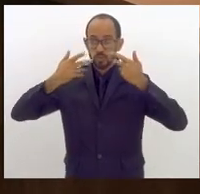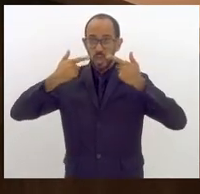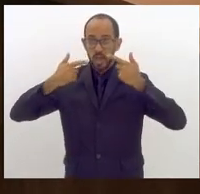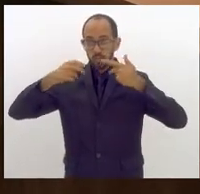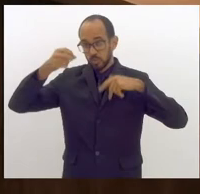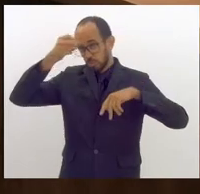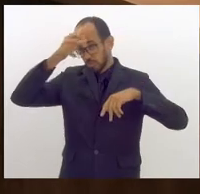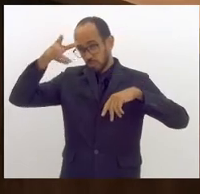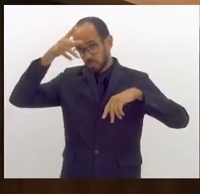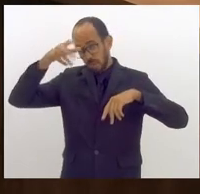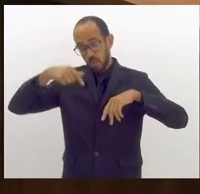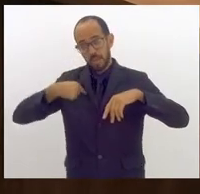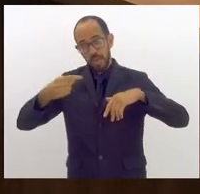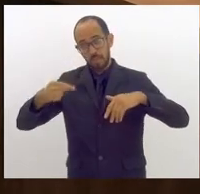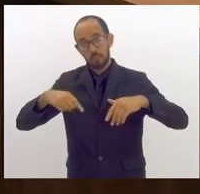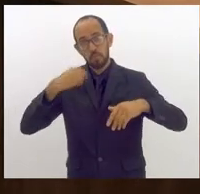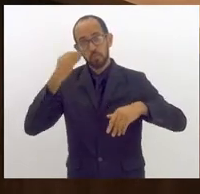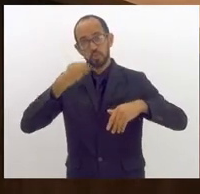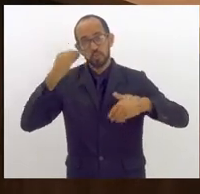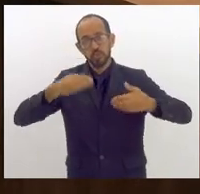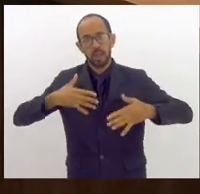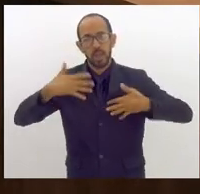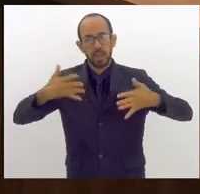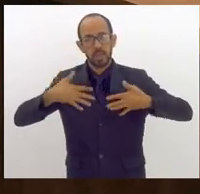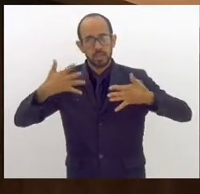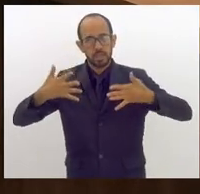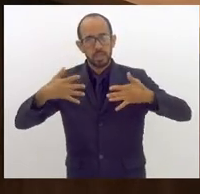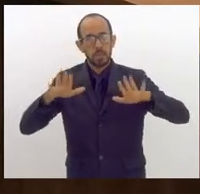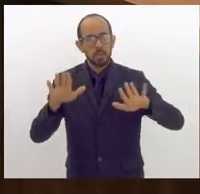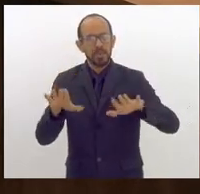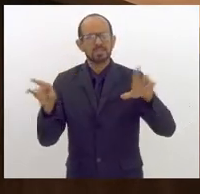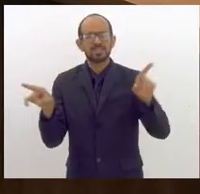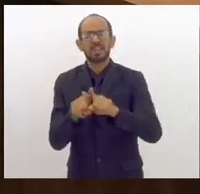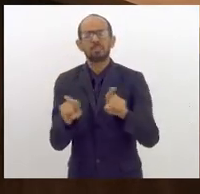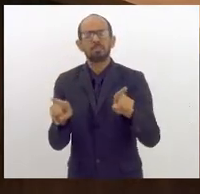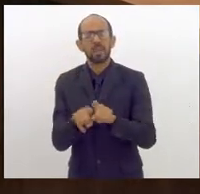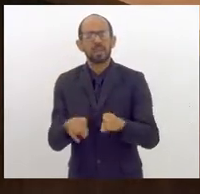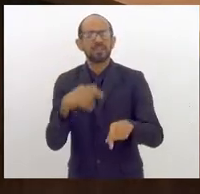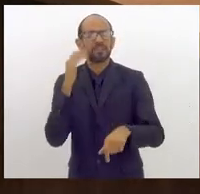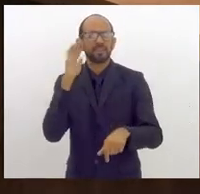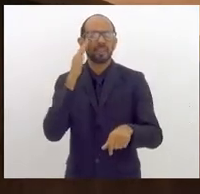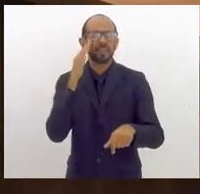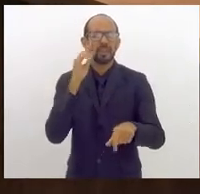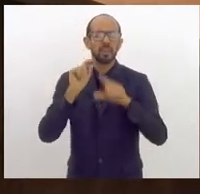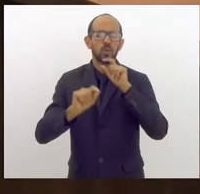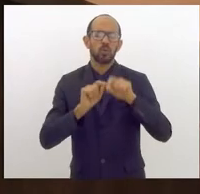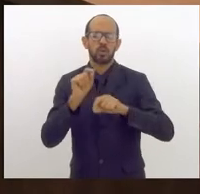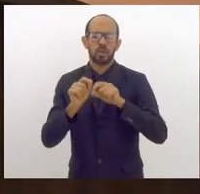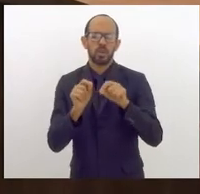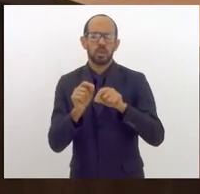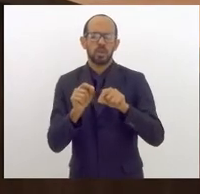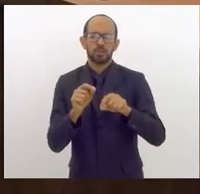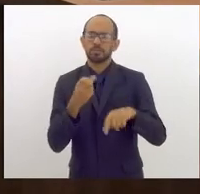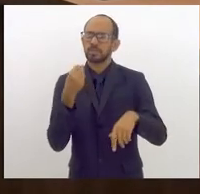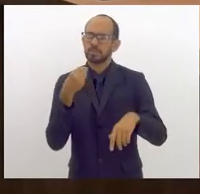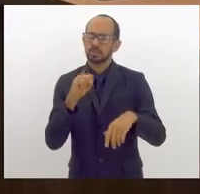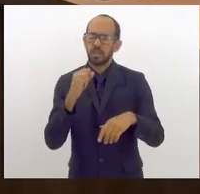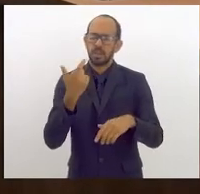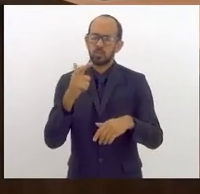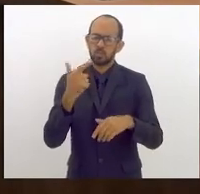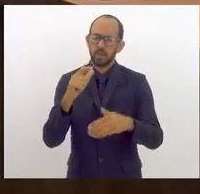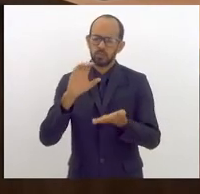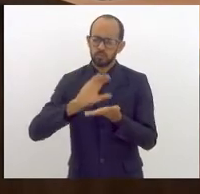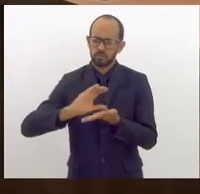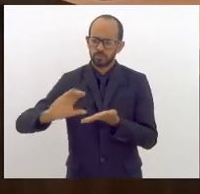motivo de alegria é motivo de emoção mas é motivo também de entender que quando não há investimento da